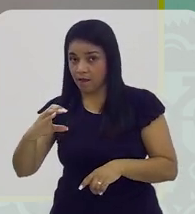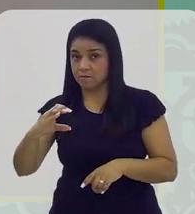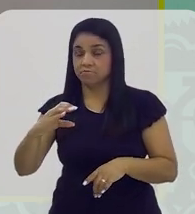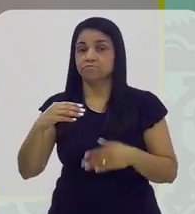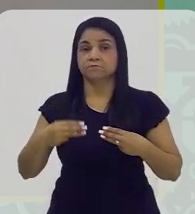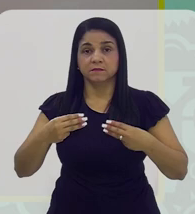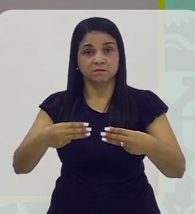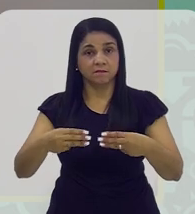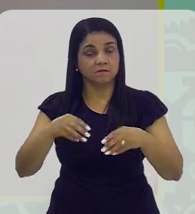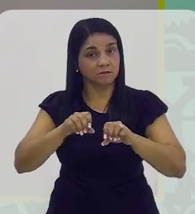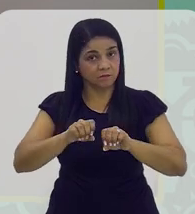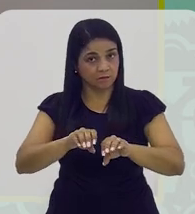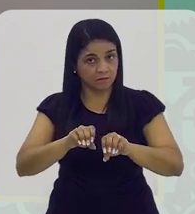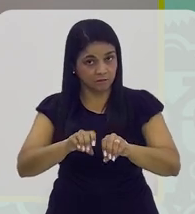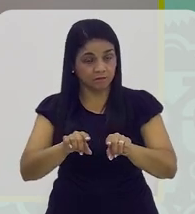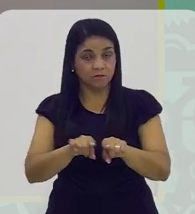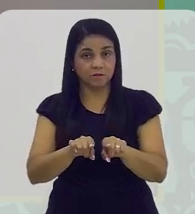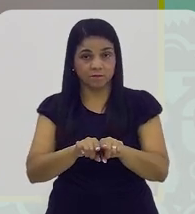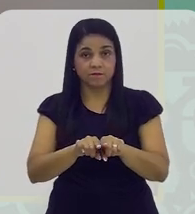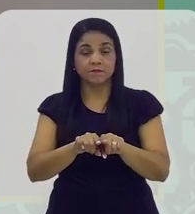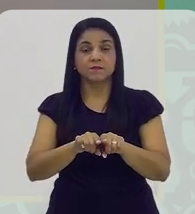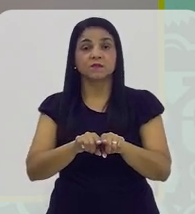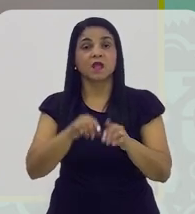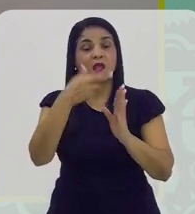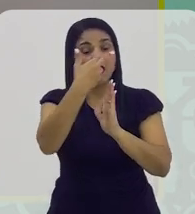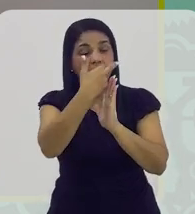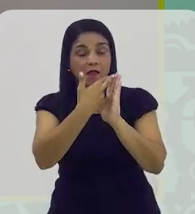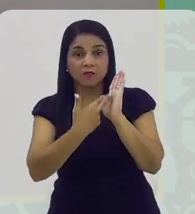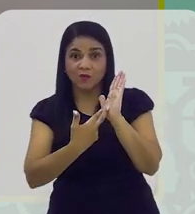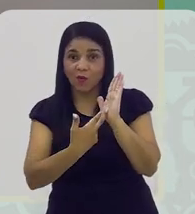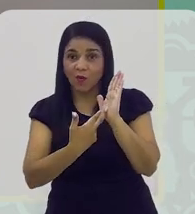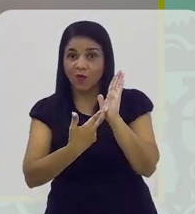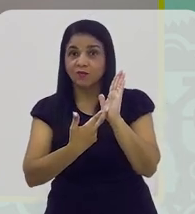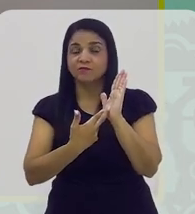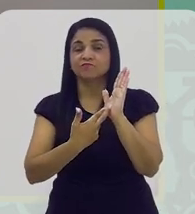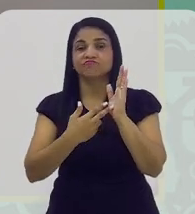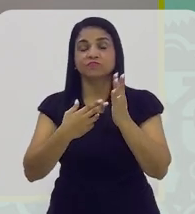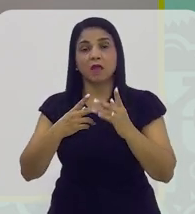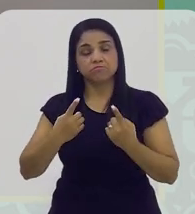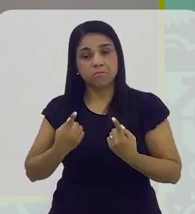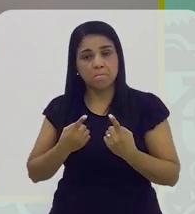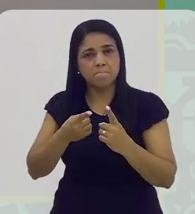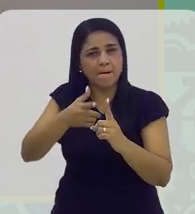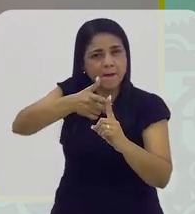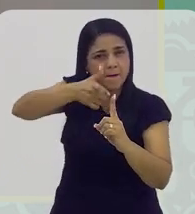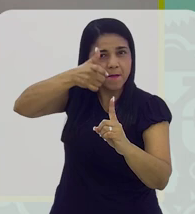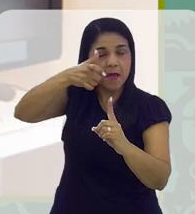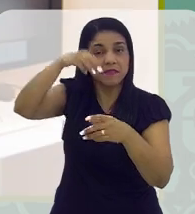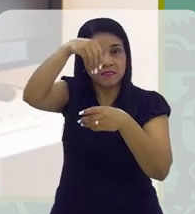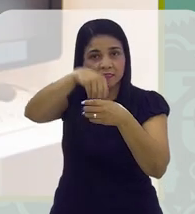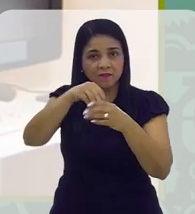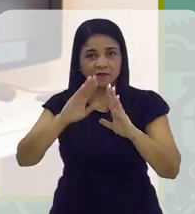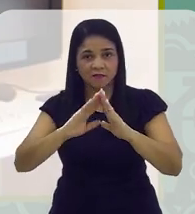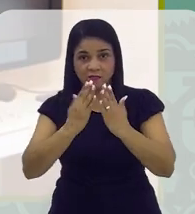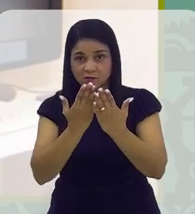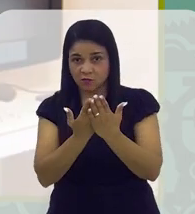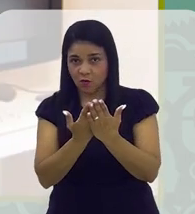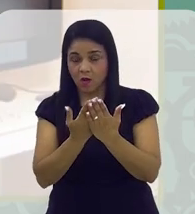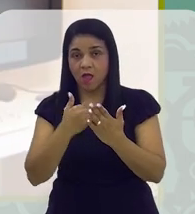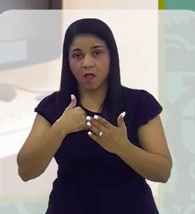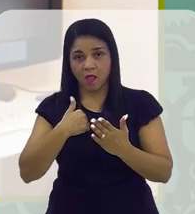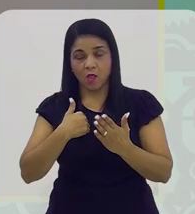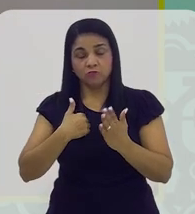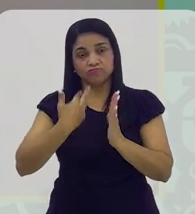Educação, falando sobre, né, um relatório sobre os ataques às escolas, e nesse eu fui colaboradora